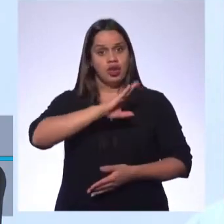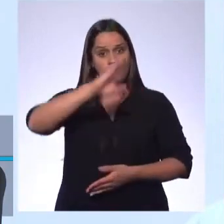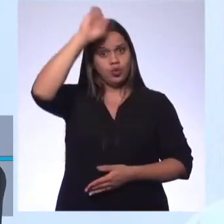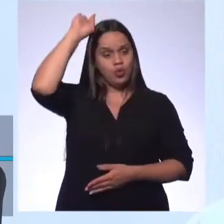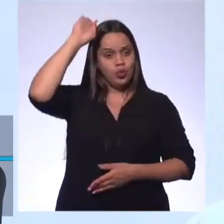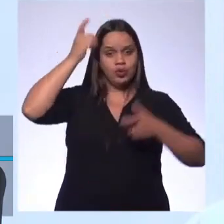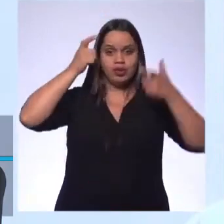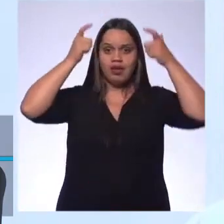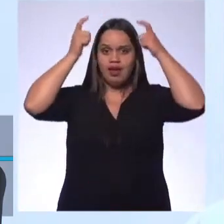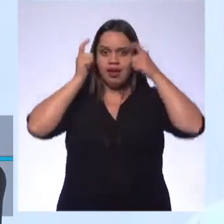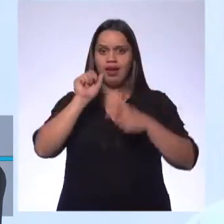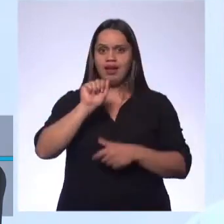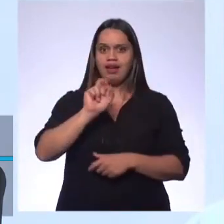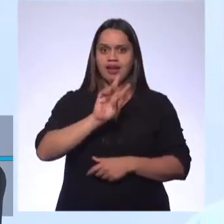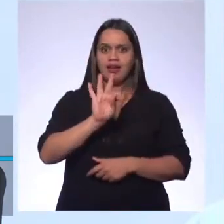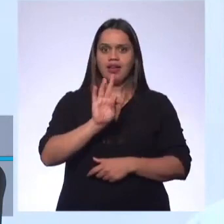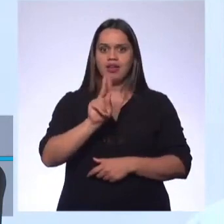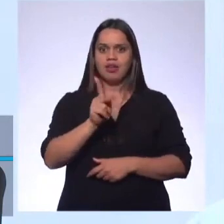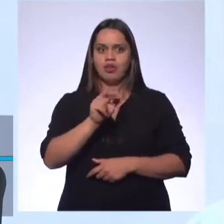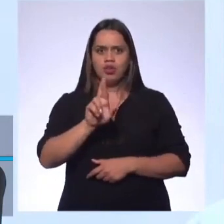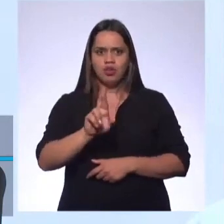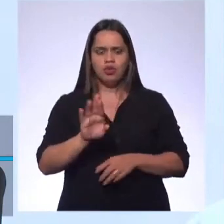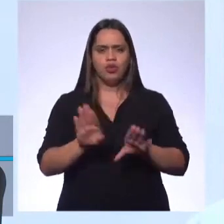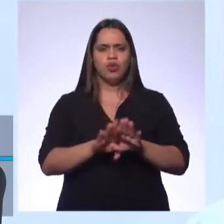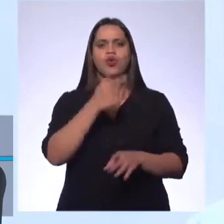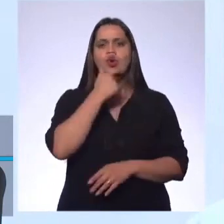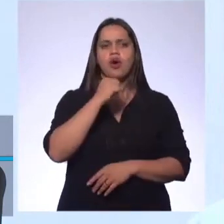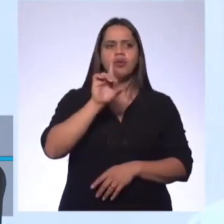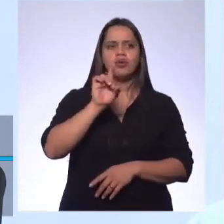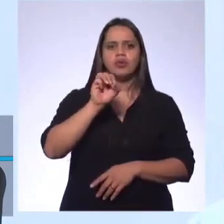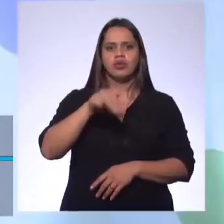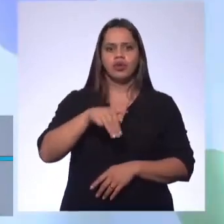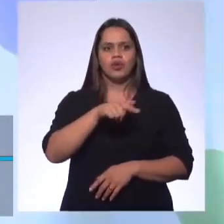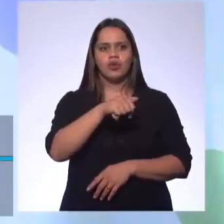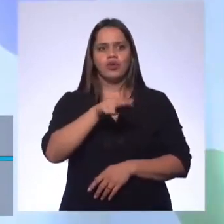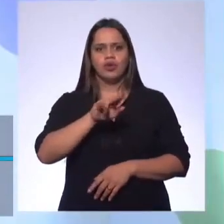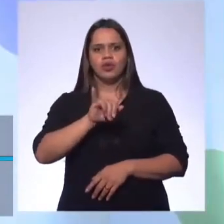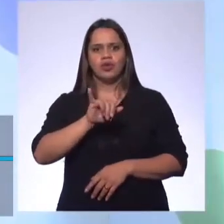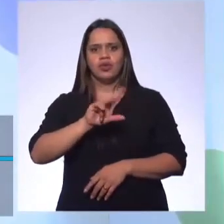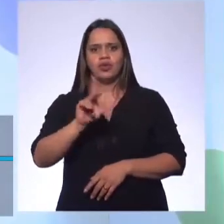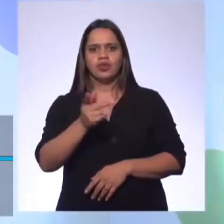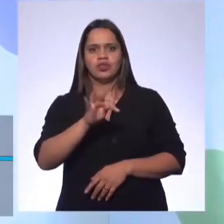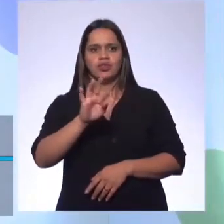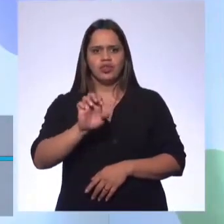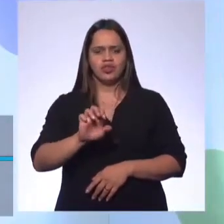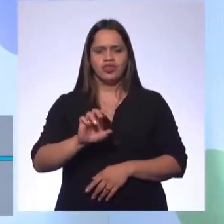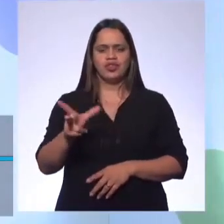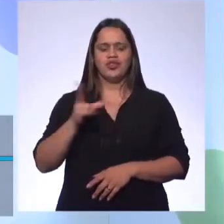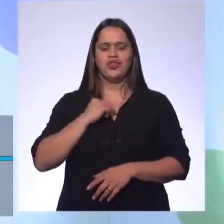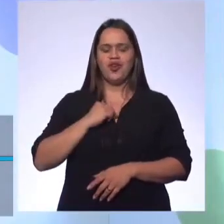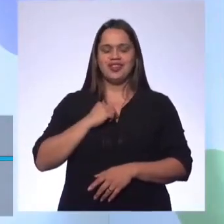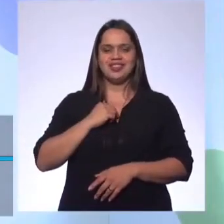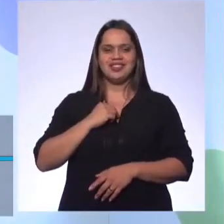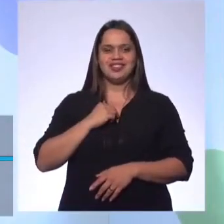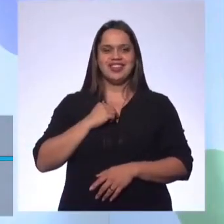rei Arthur. E aí, professora, tudo isso? Don Quixote. Eles estão trazendo referenciais,